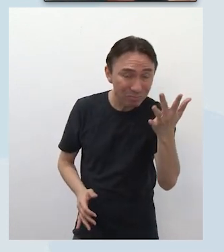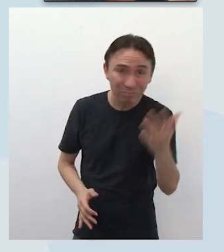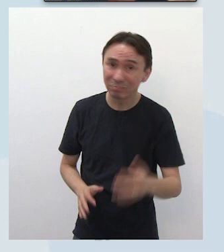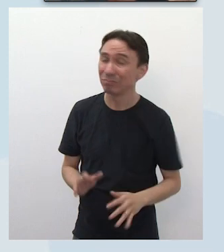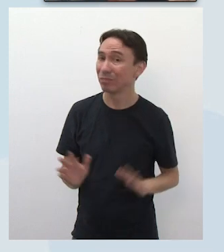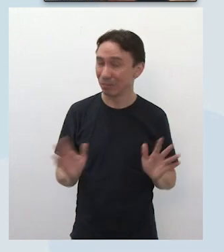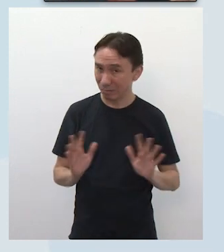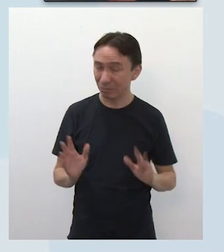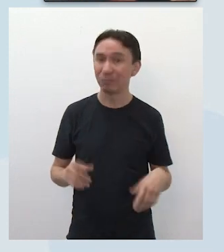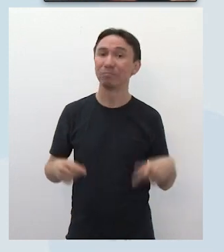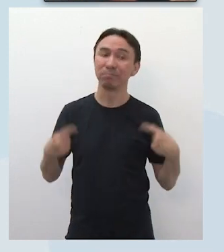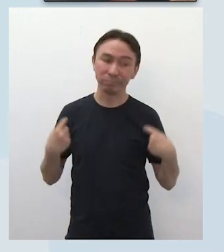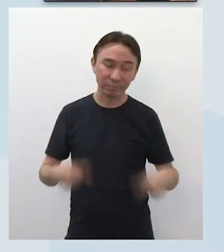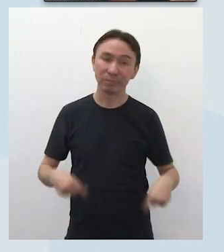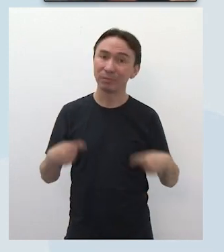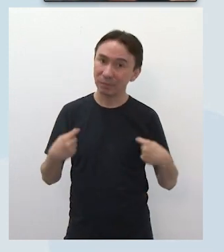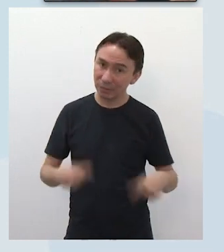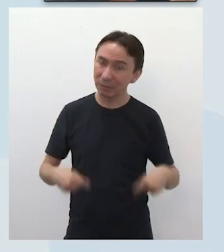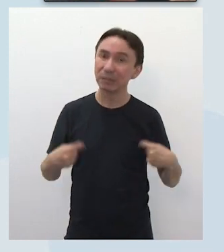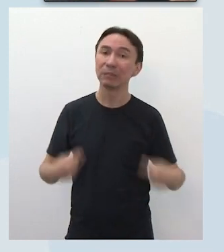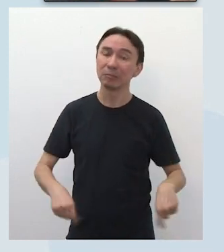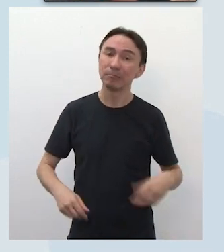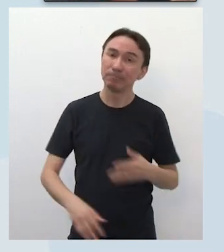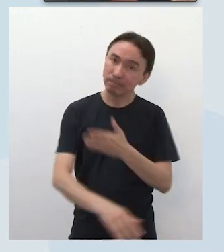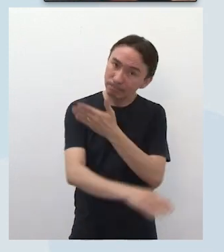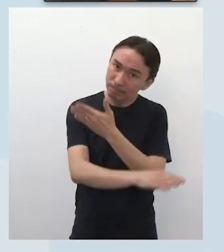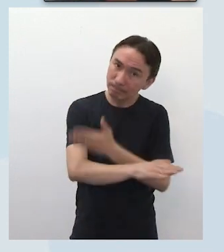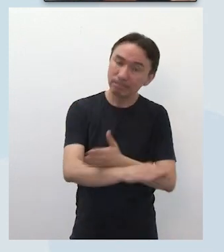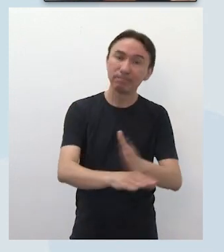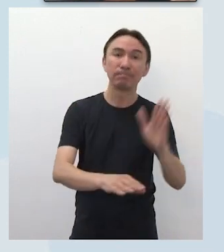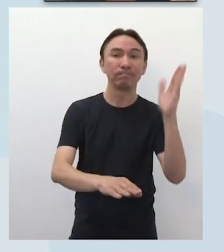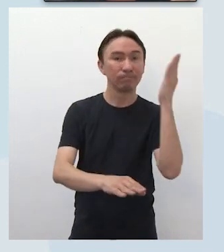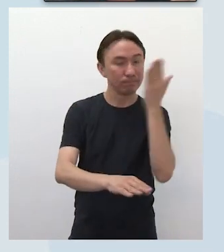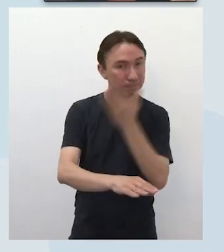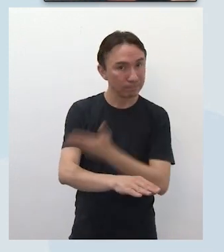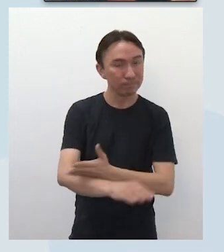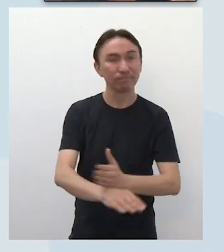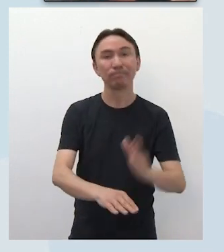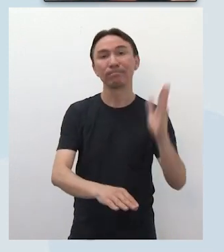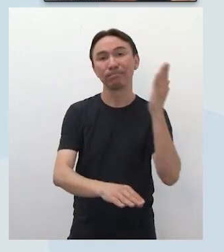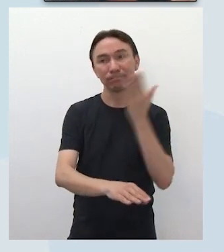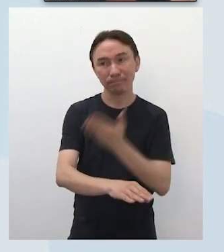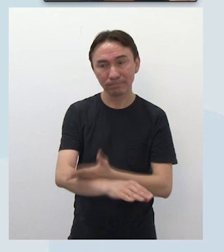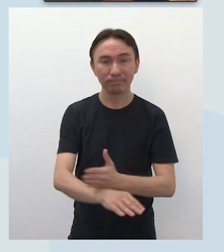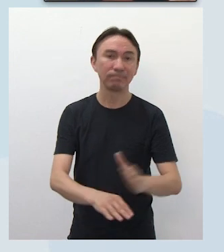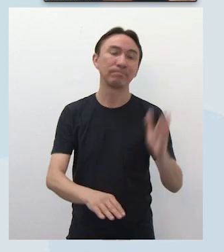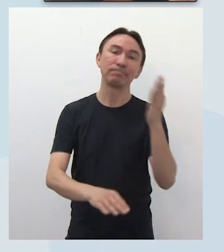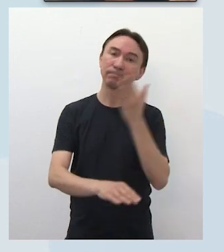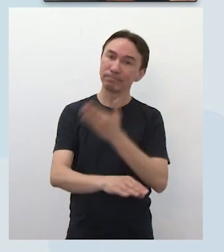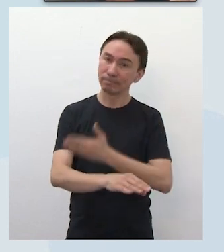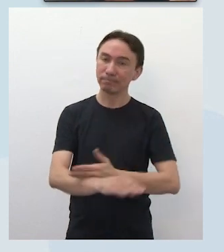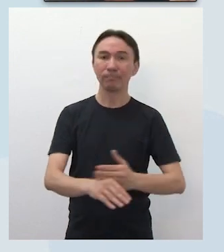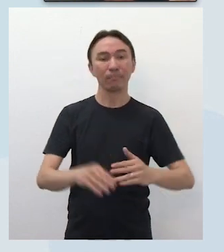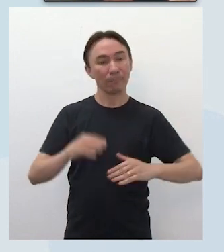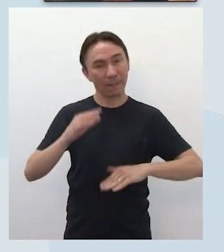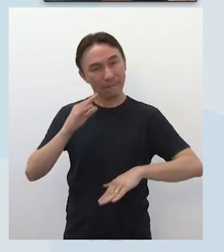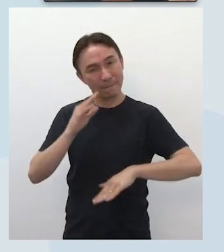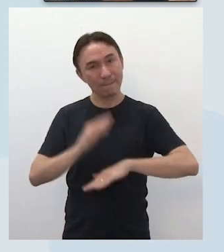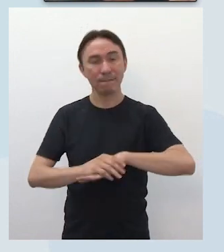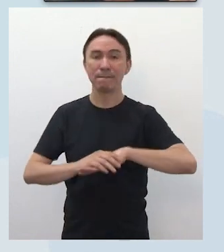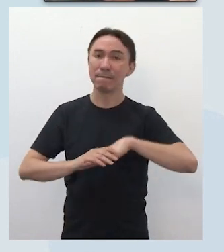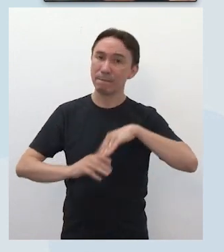que precisa ser absolutamente treinado, né? Nós precisamos praticar. É como andar